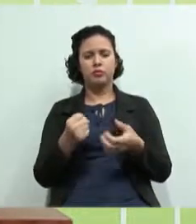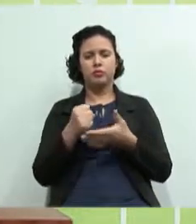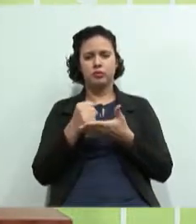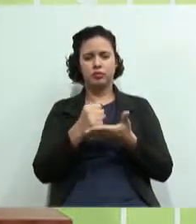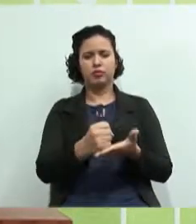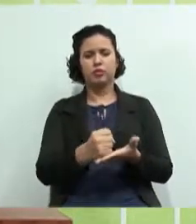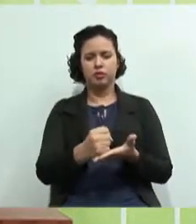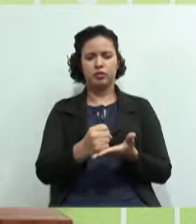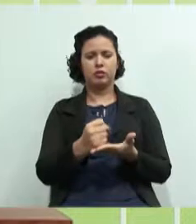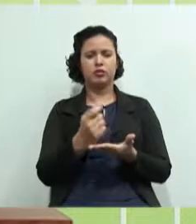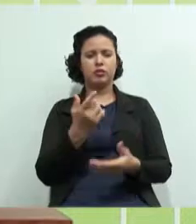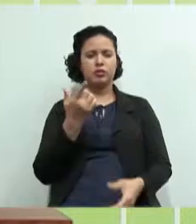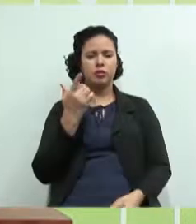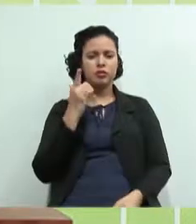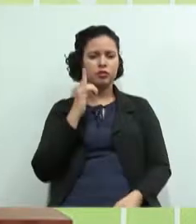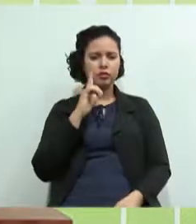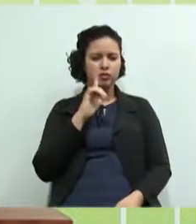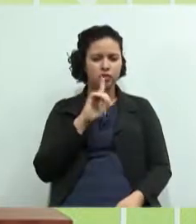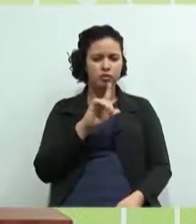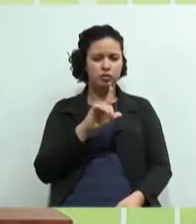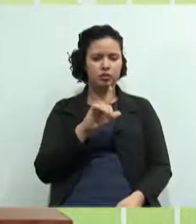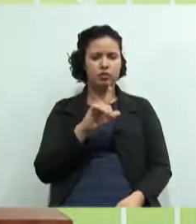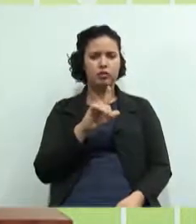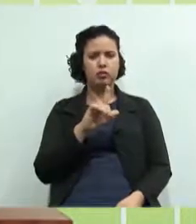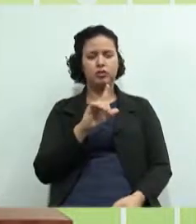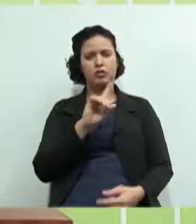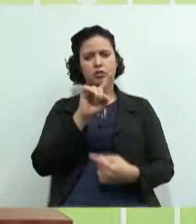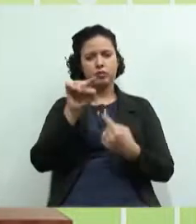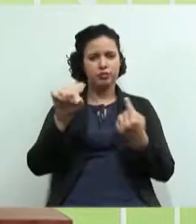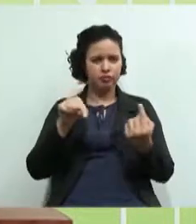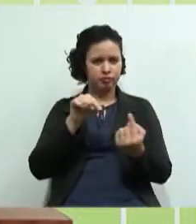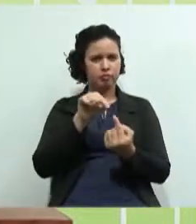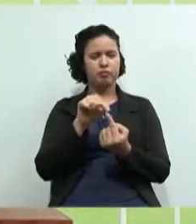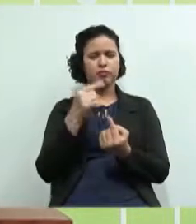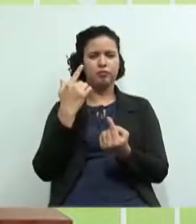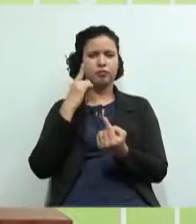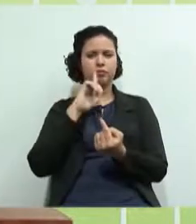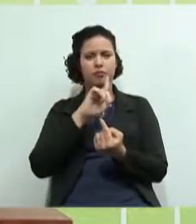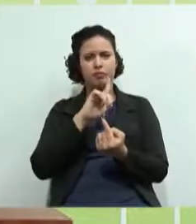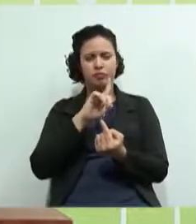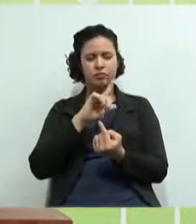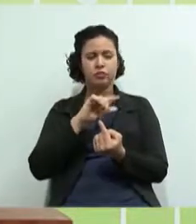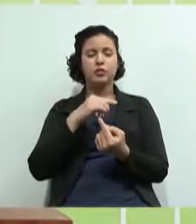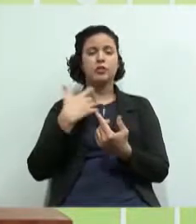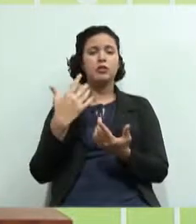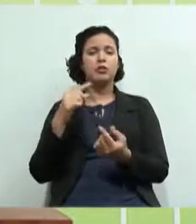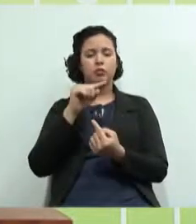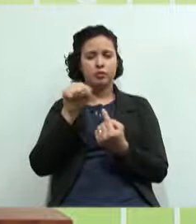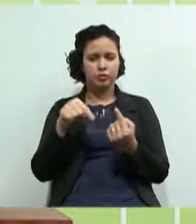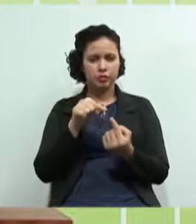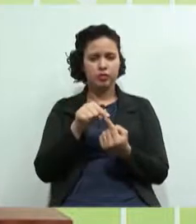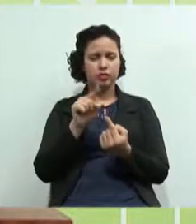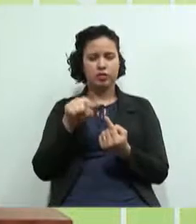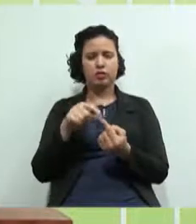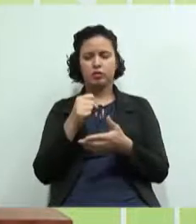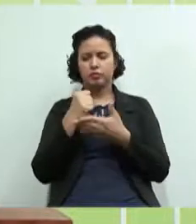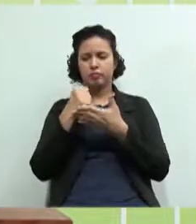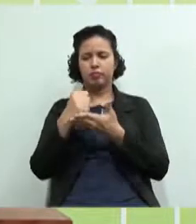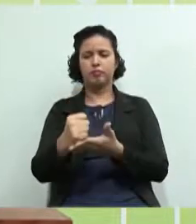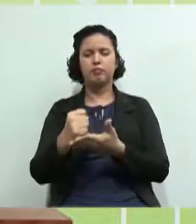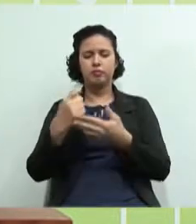para que ela realmente, essa organização, consiga atingir determinado objetivo. E esse objetivo é o quê? De atender